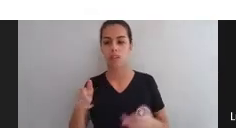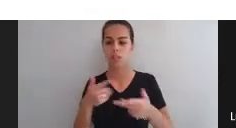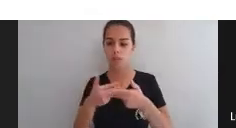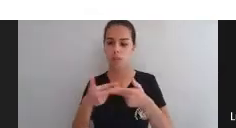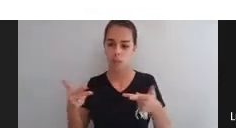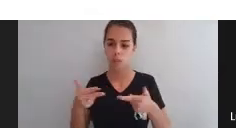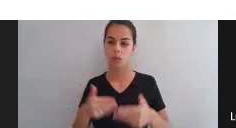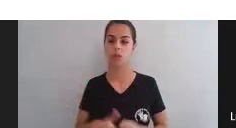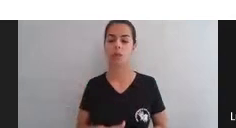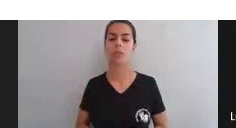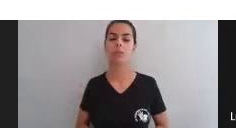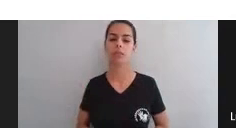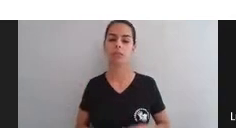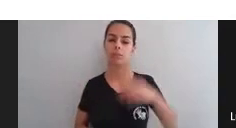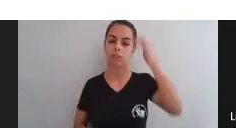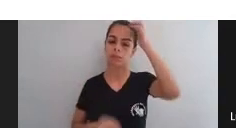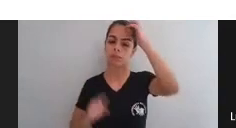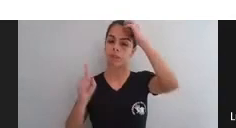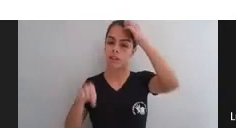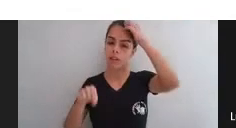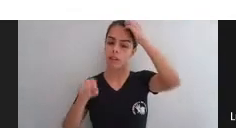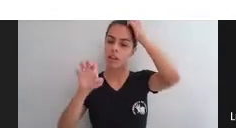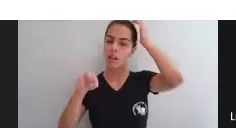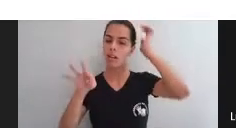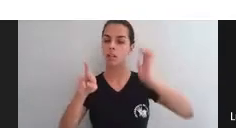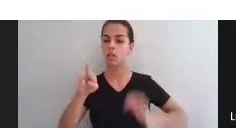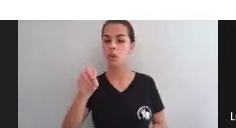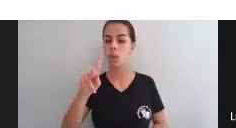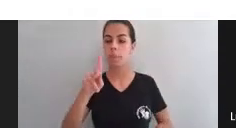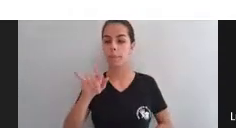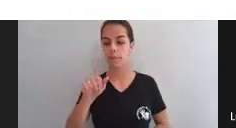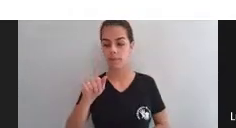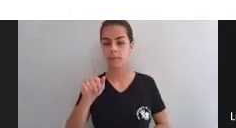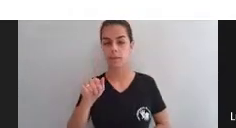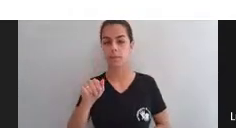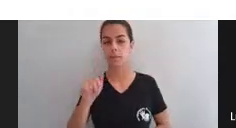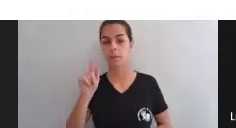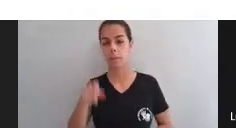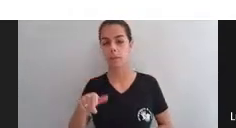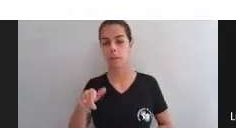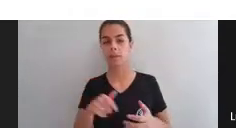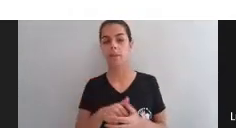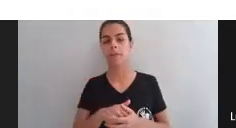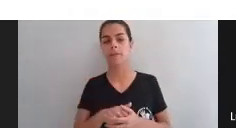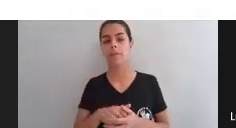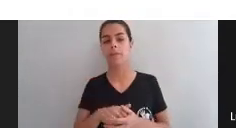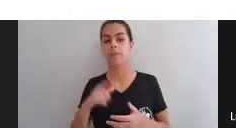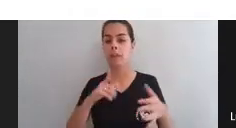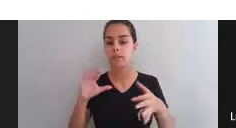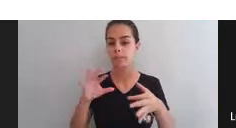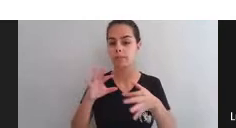coisas através da entropia, que é exatamente a grandeza associada à desordem